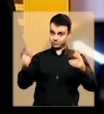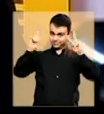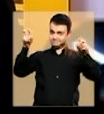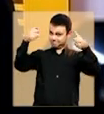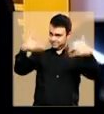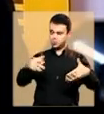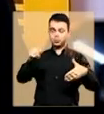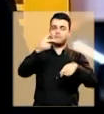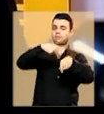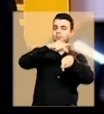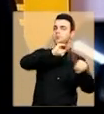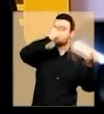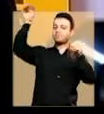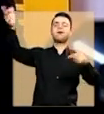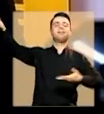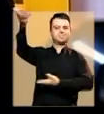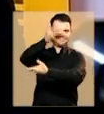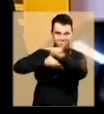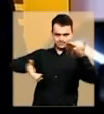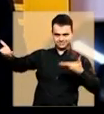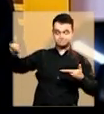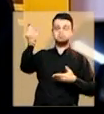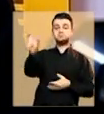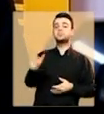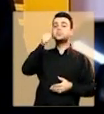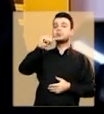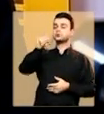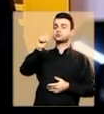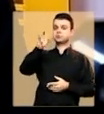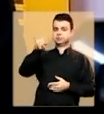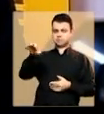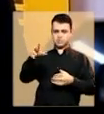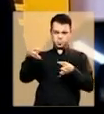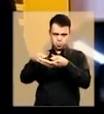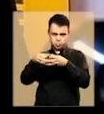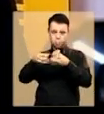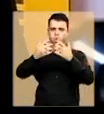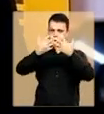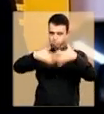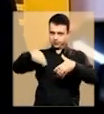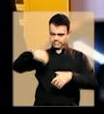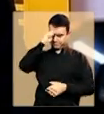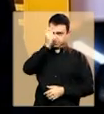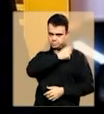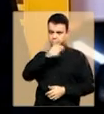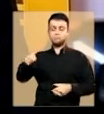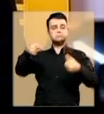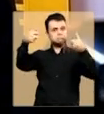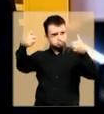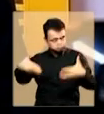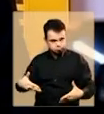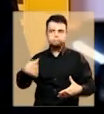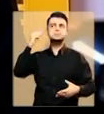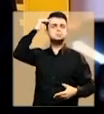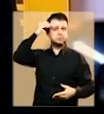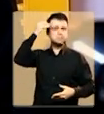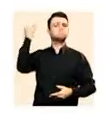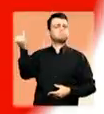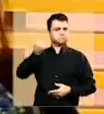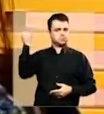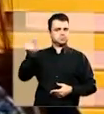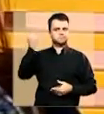de Vista fala sobre intercâmbio. Para Josiane Martins, do Rotary Clube São José do Rio Preto, essa é uma experiência muito